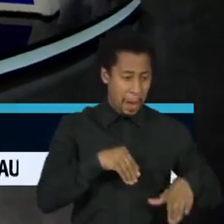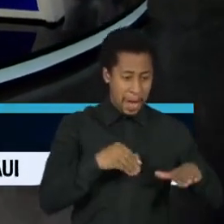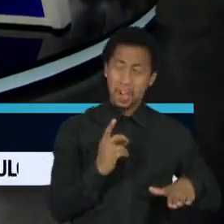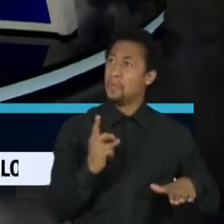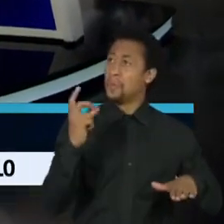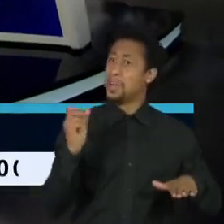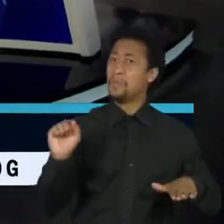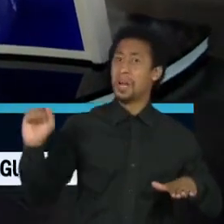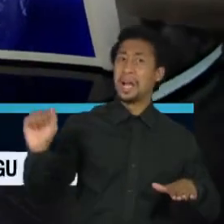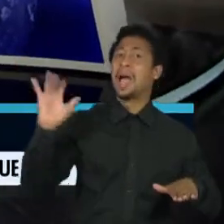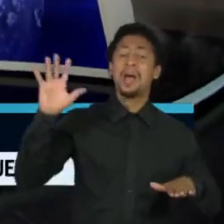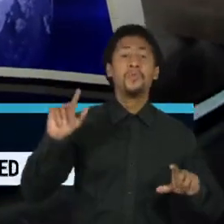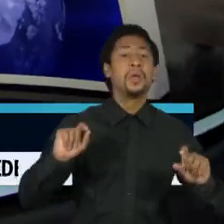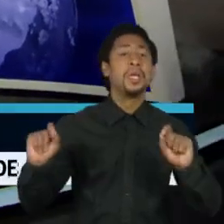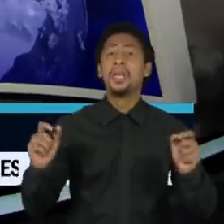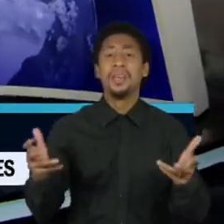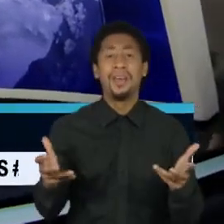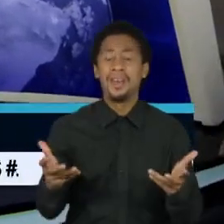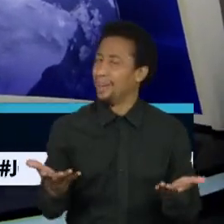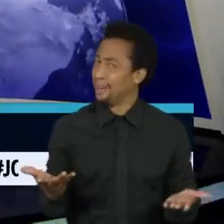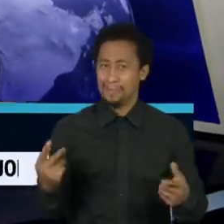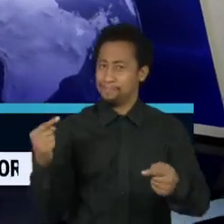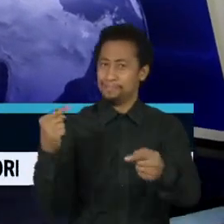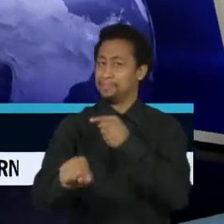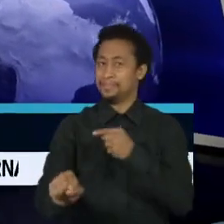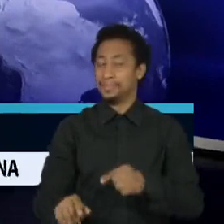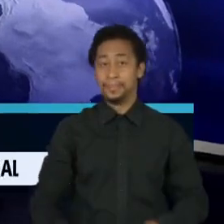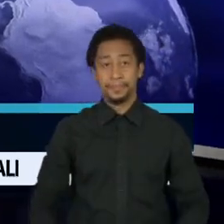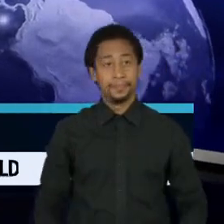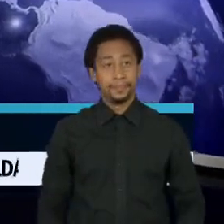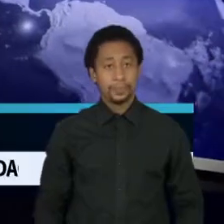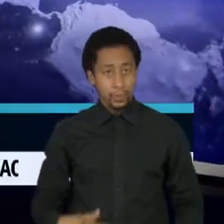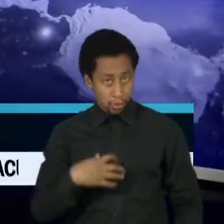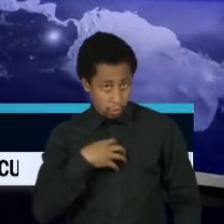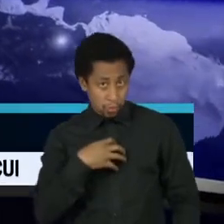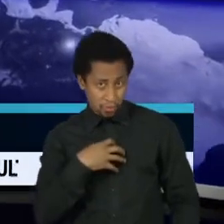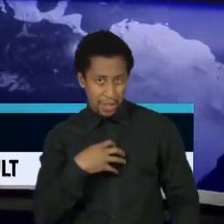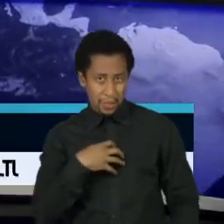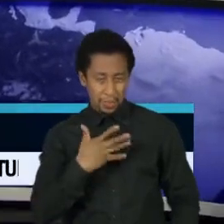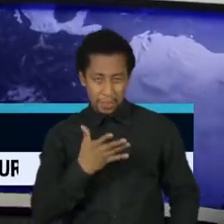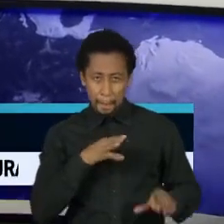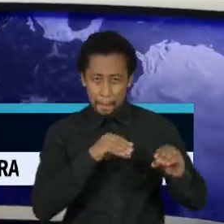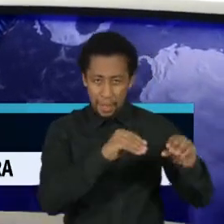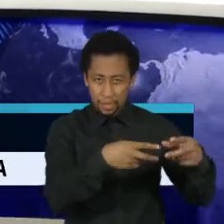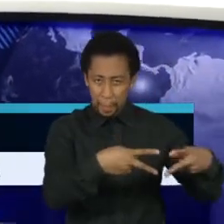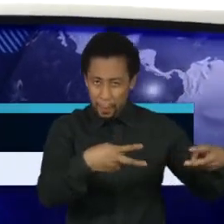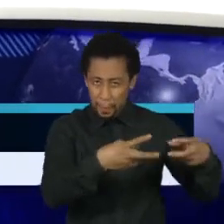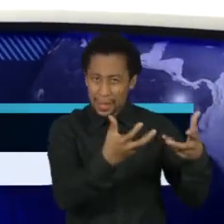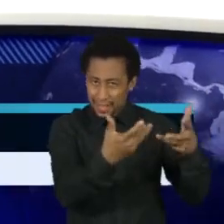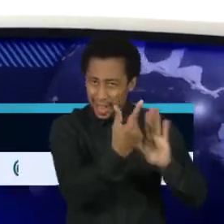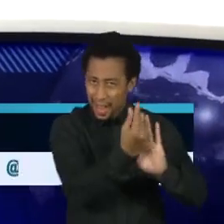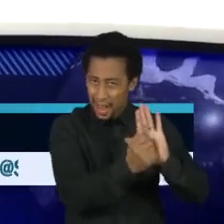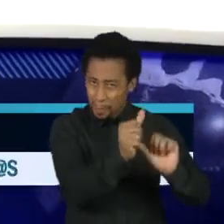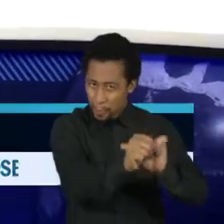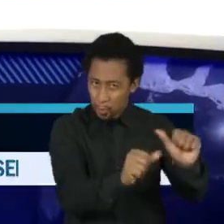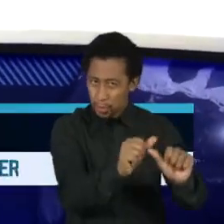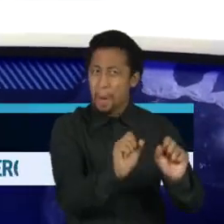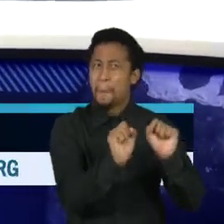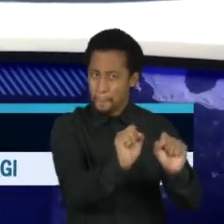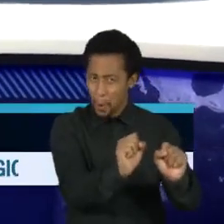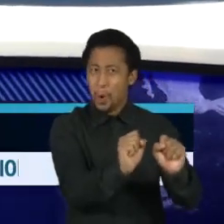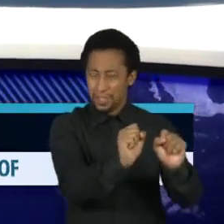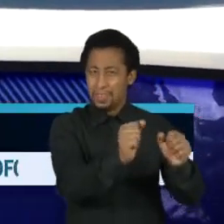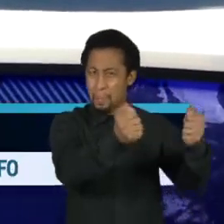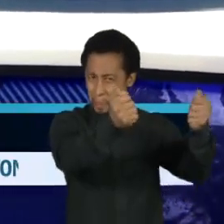Cenes, essa troca na Petrobras é uma tentativa de mudar a política de reajustes, né? Isso pode implodir a governança da